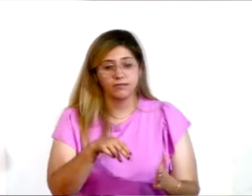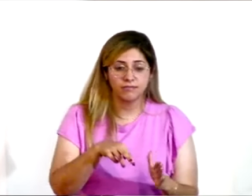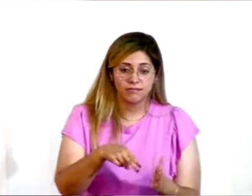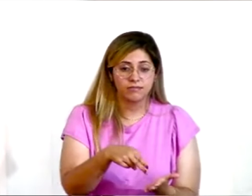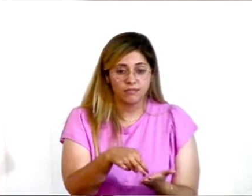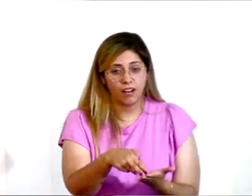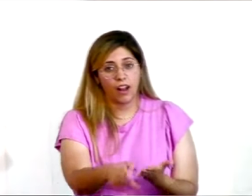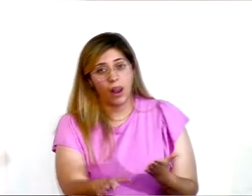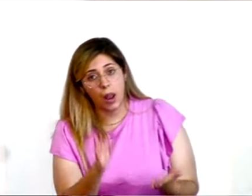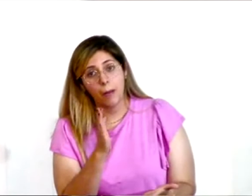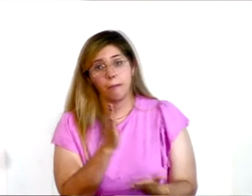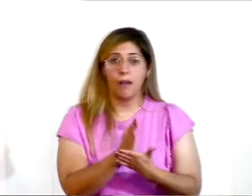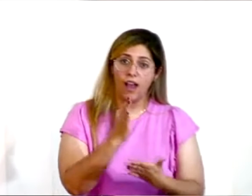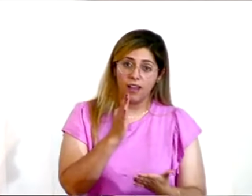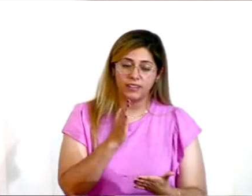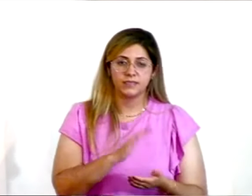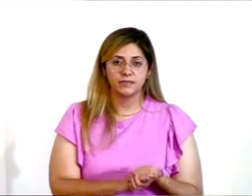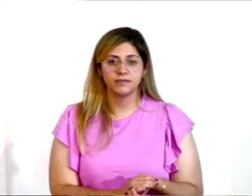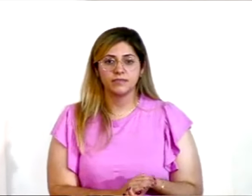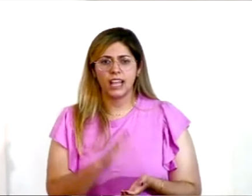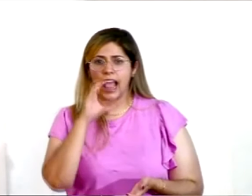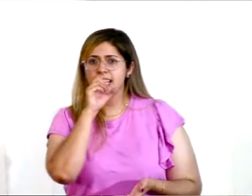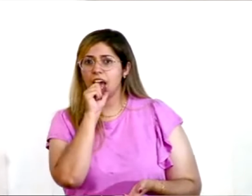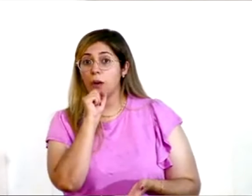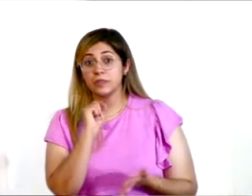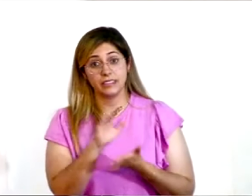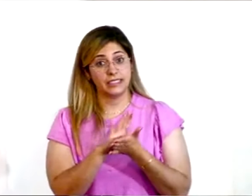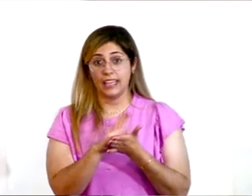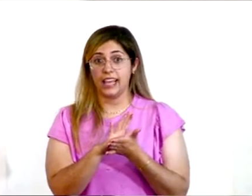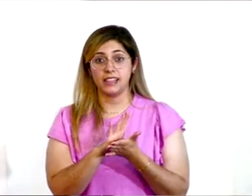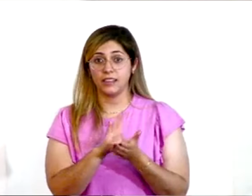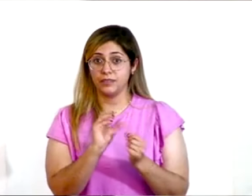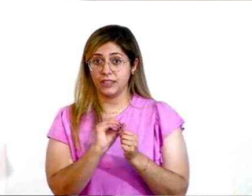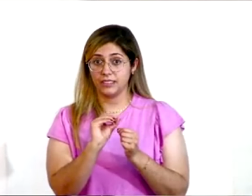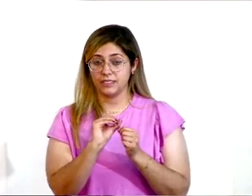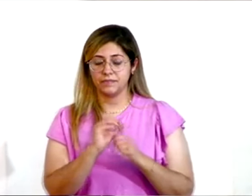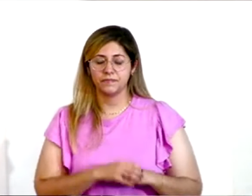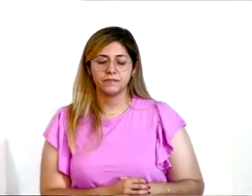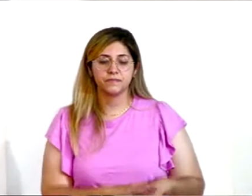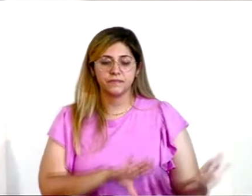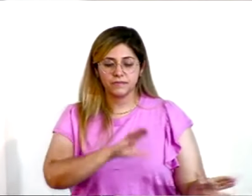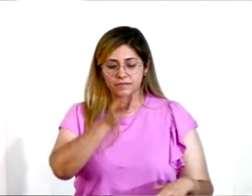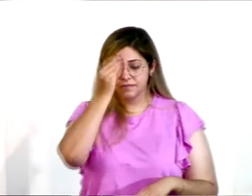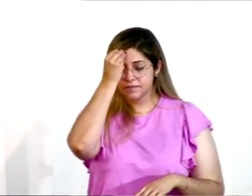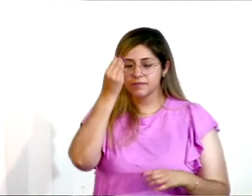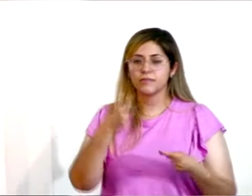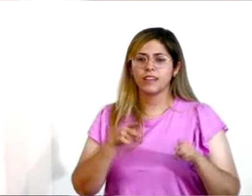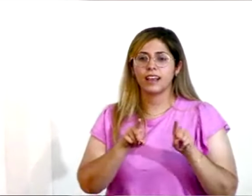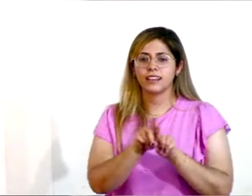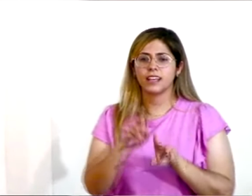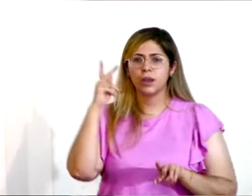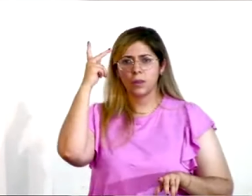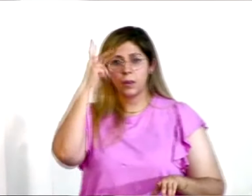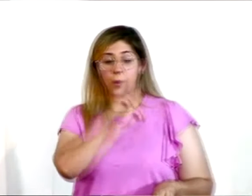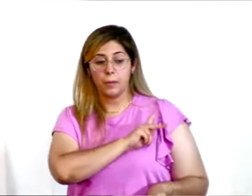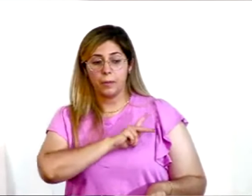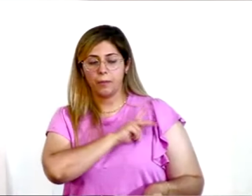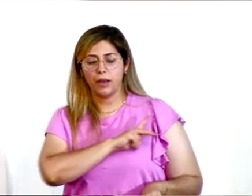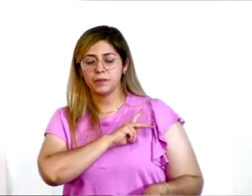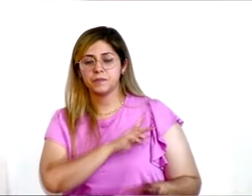Porque os judeus não faziam nada no sábado. Saulo também não. Então ele apressava o passo para, dentro da semana,